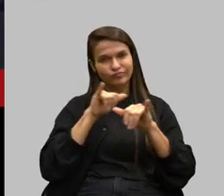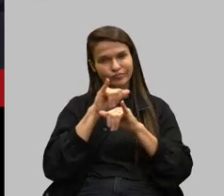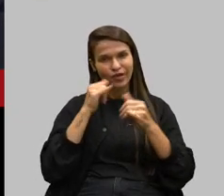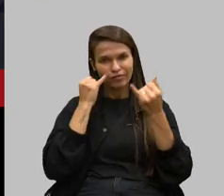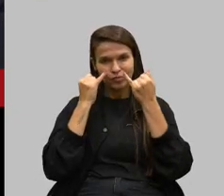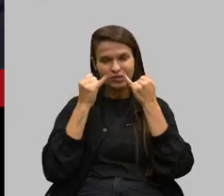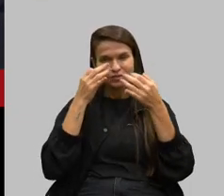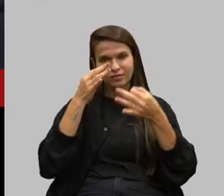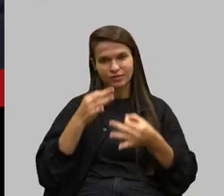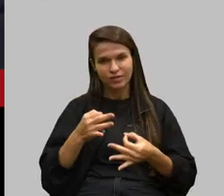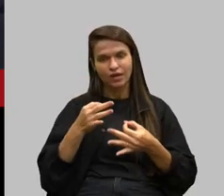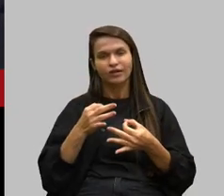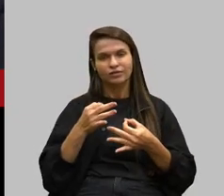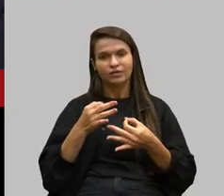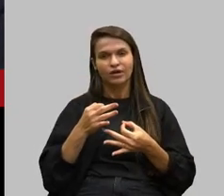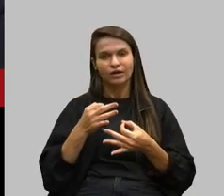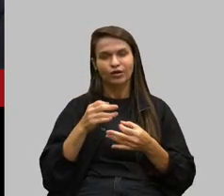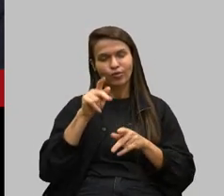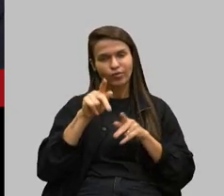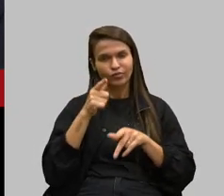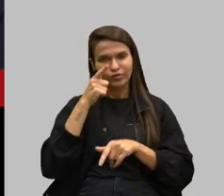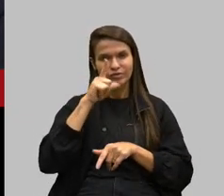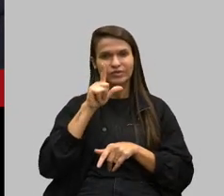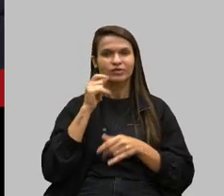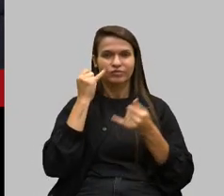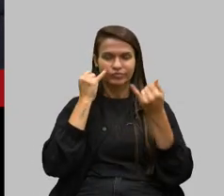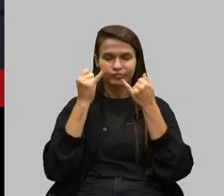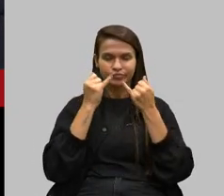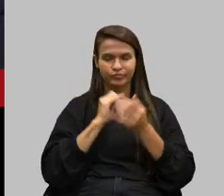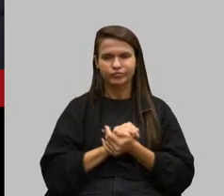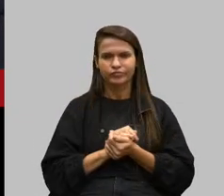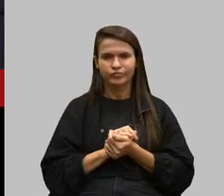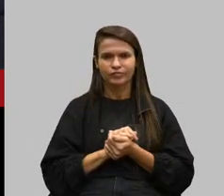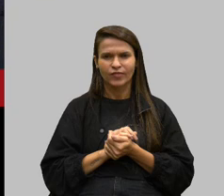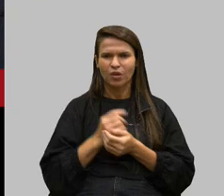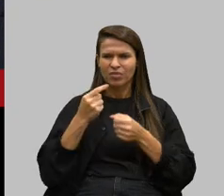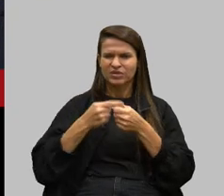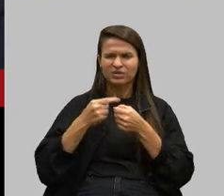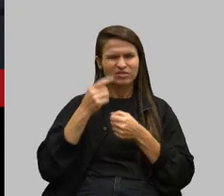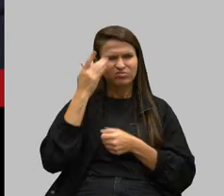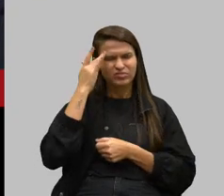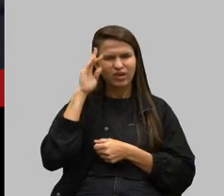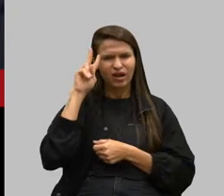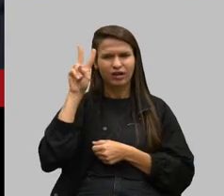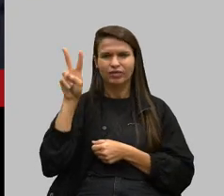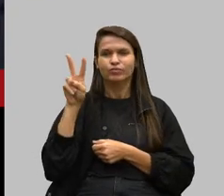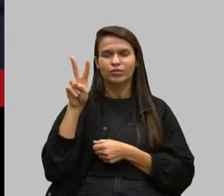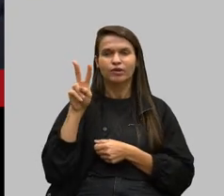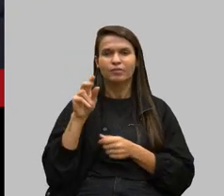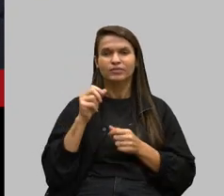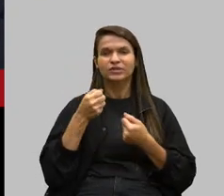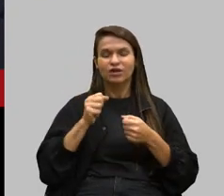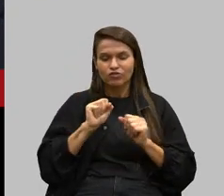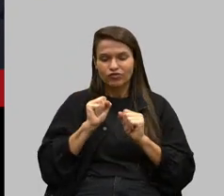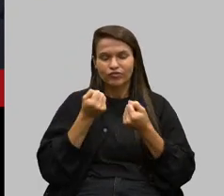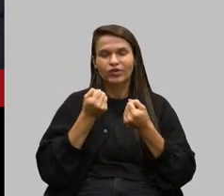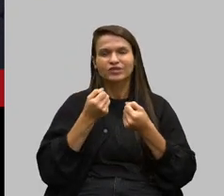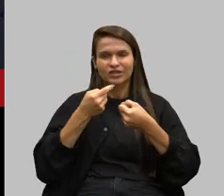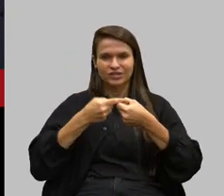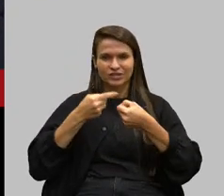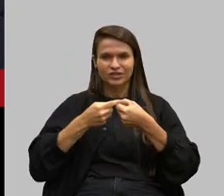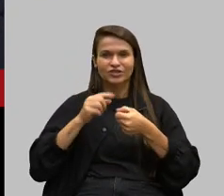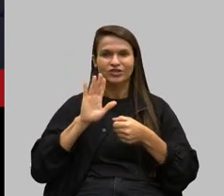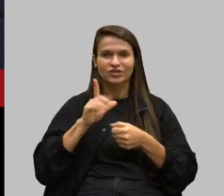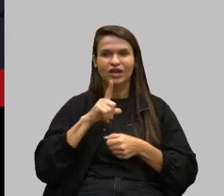eh tem eu eu não me lembro a cidade mas comentaram comigo que a gente teria que fazer um esforço adicional numa numa cidade porque já tem